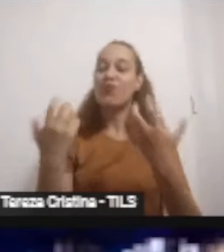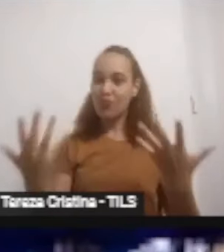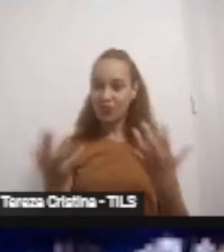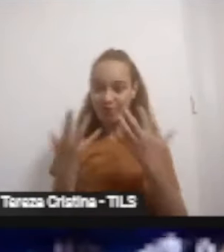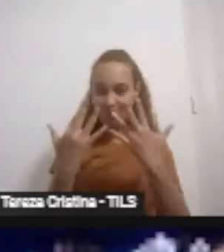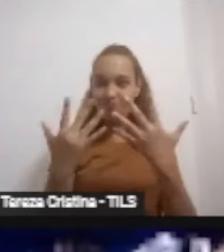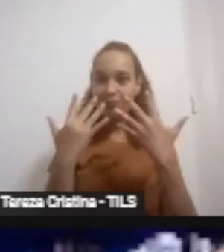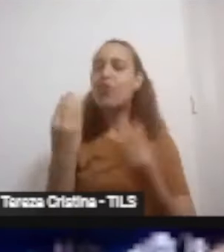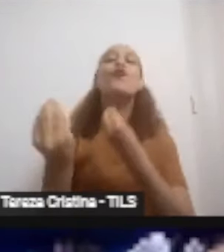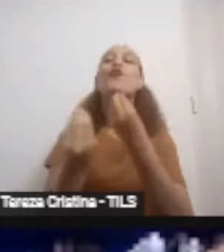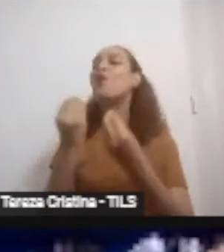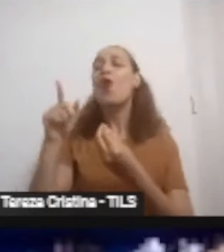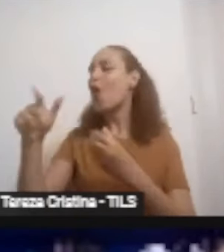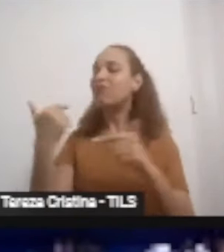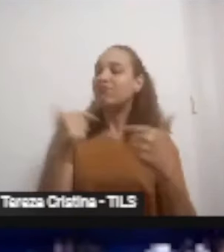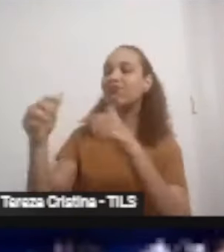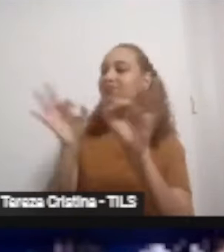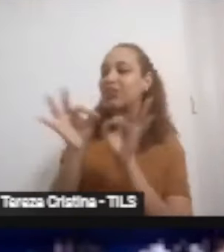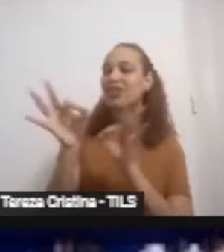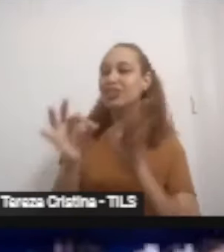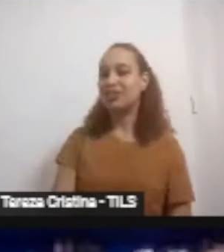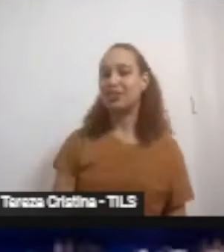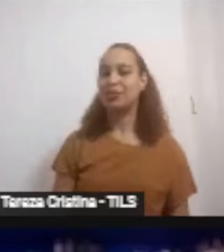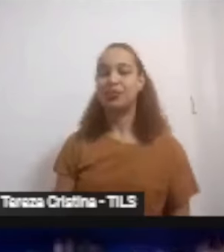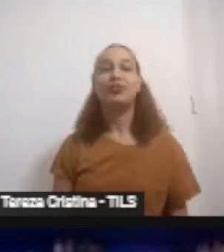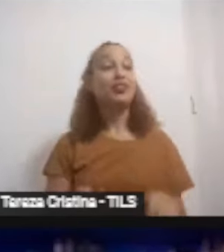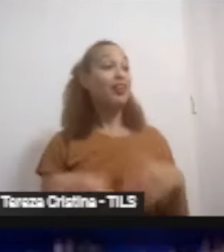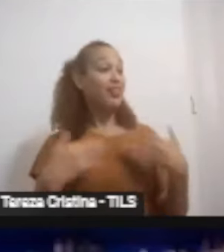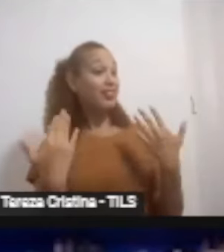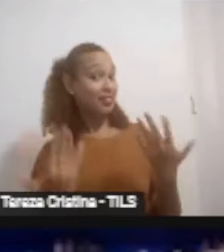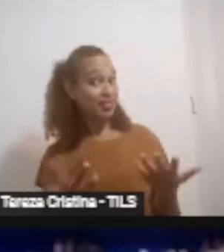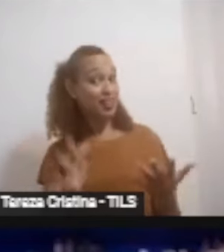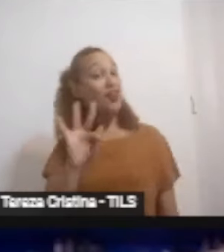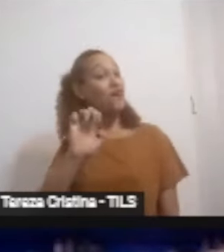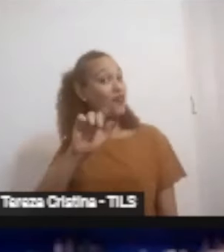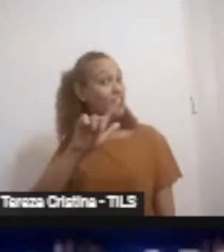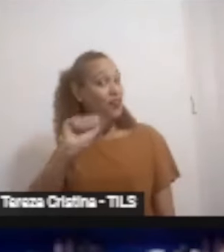trabalho? Então, Fafá, pessoal aí que está assistindo,